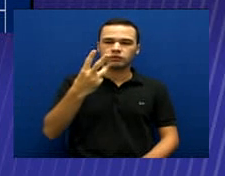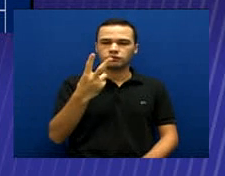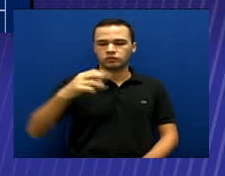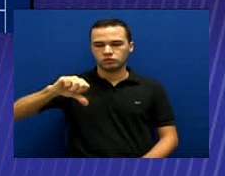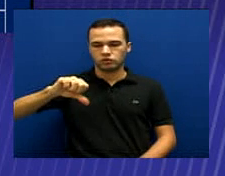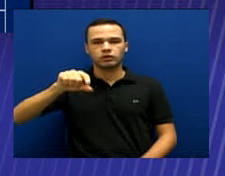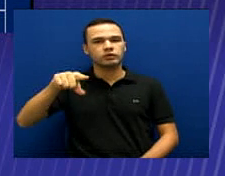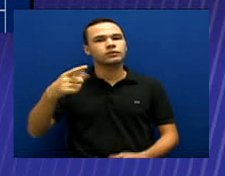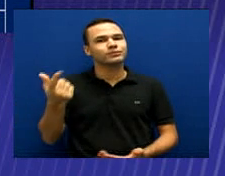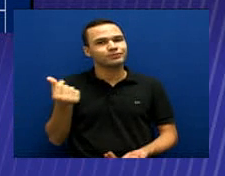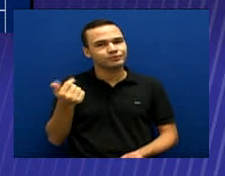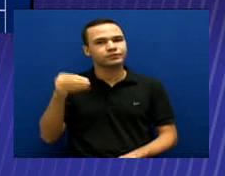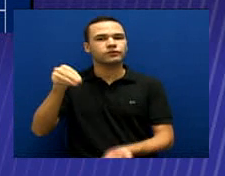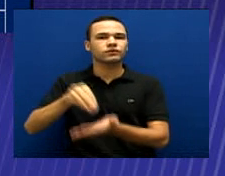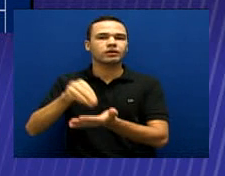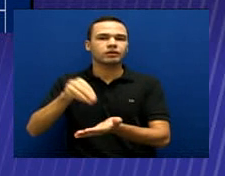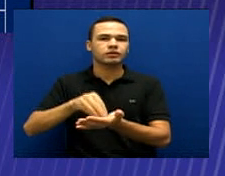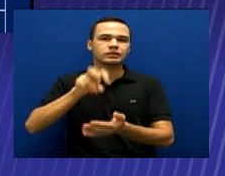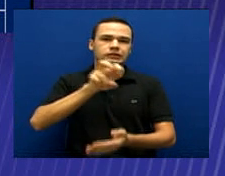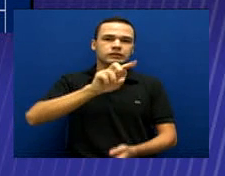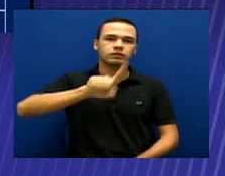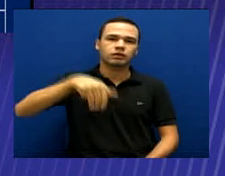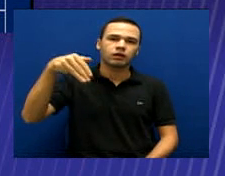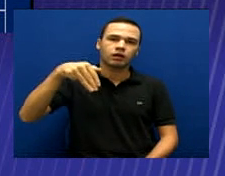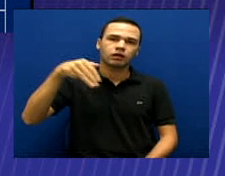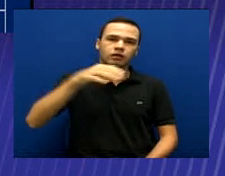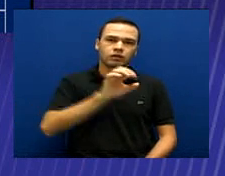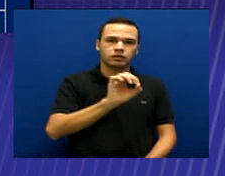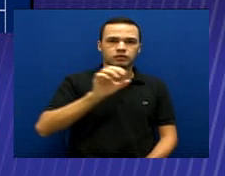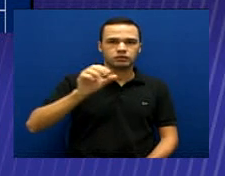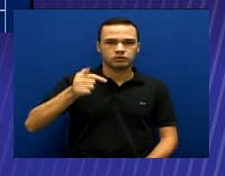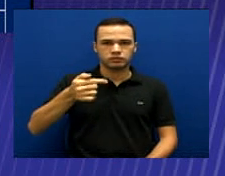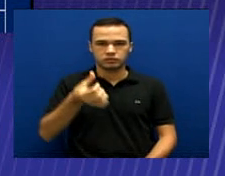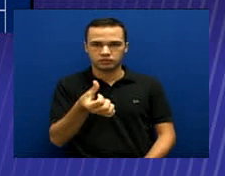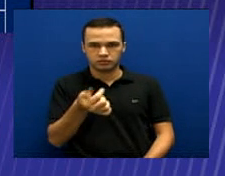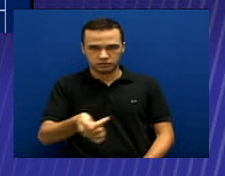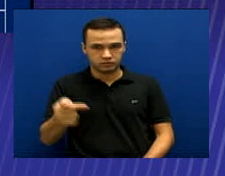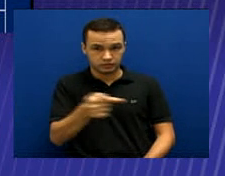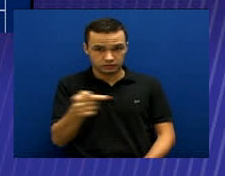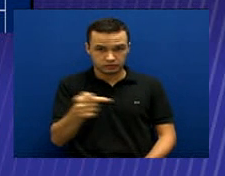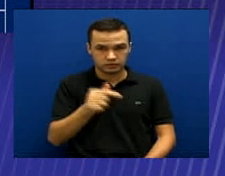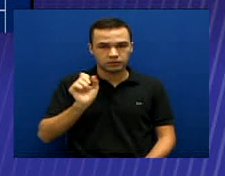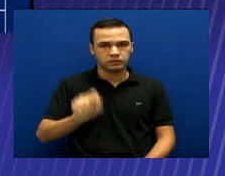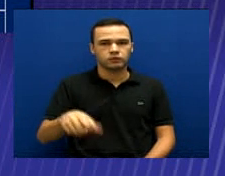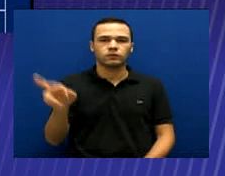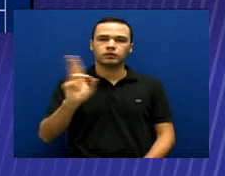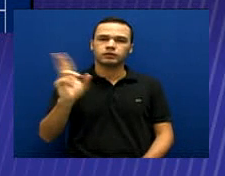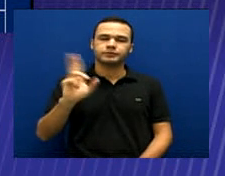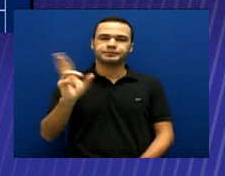não deve sair na ordem de 5 milhões 0 77 mil reais